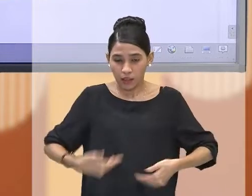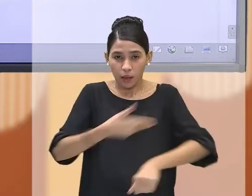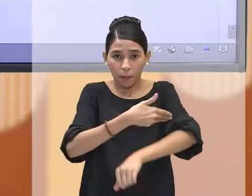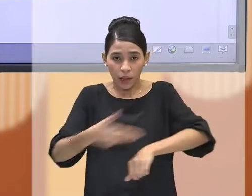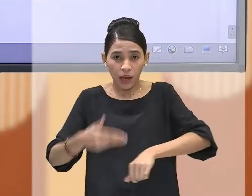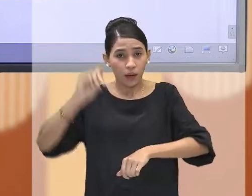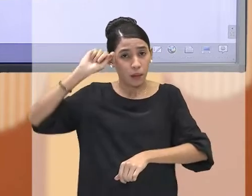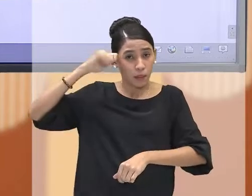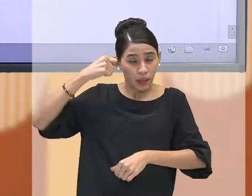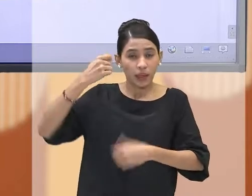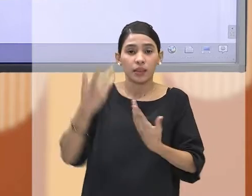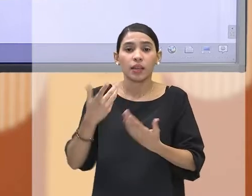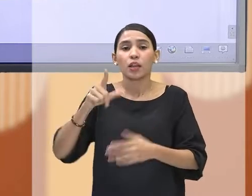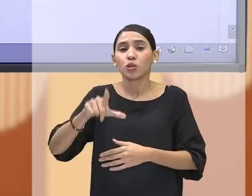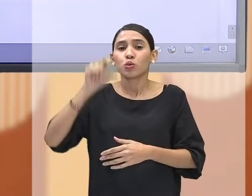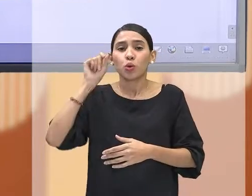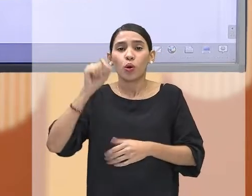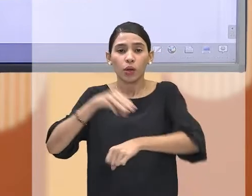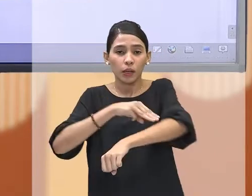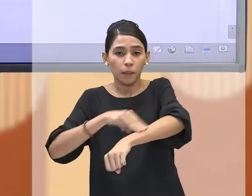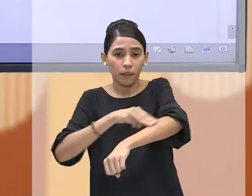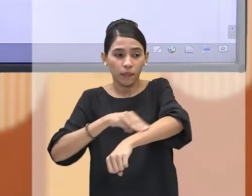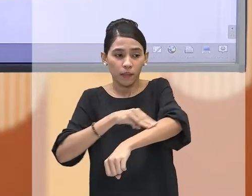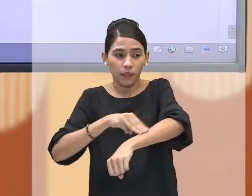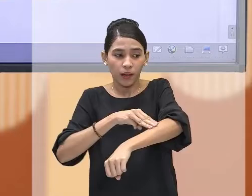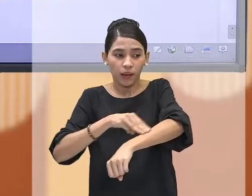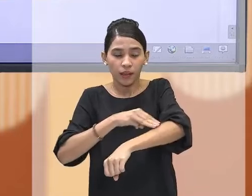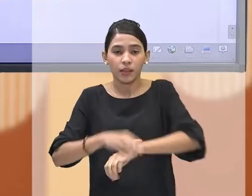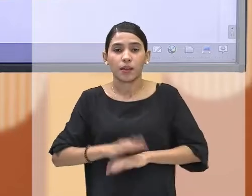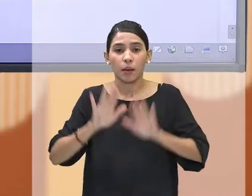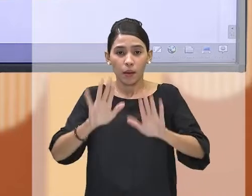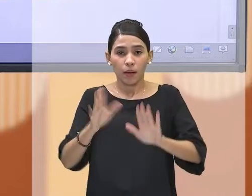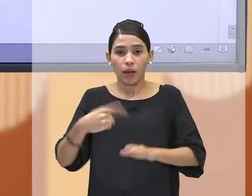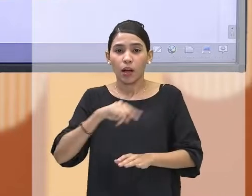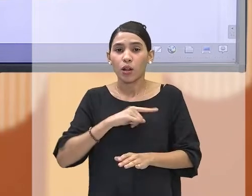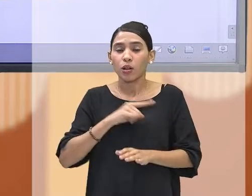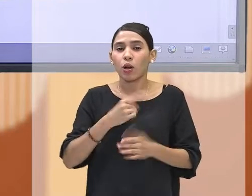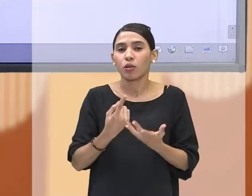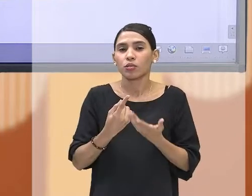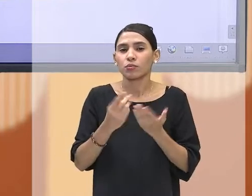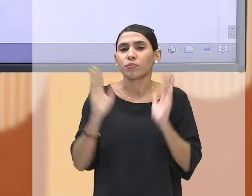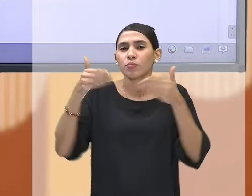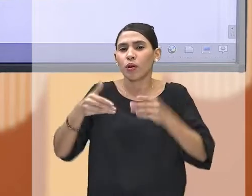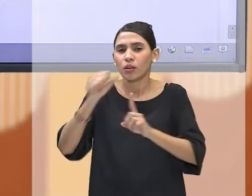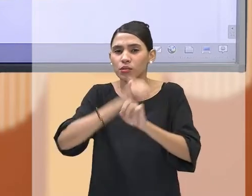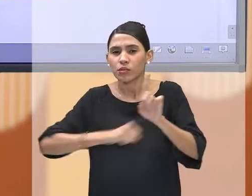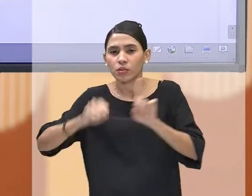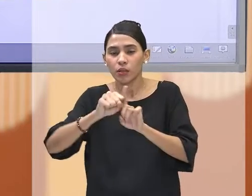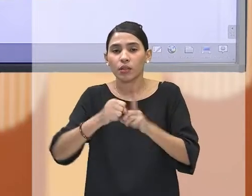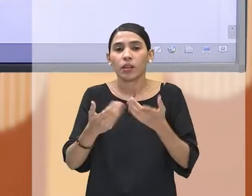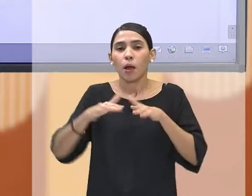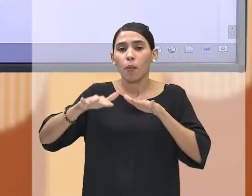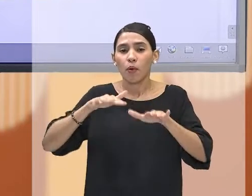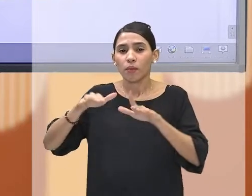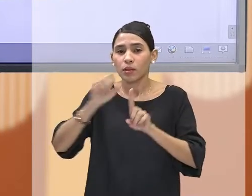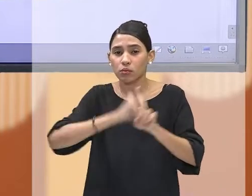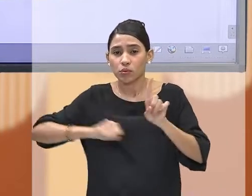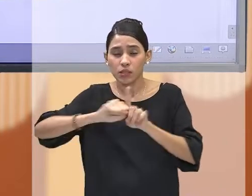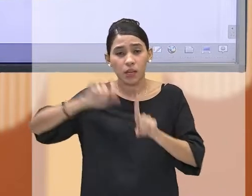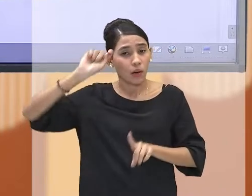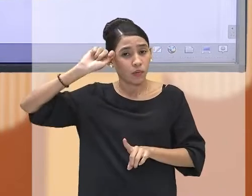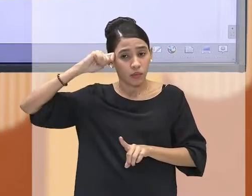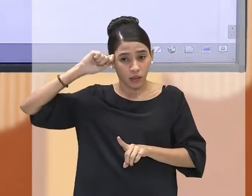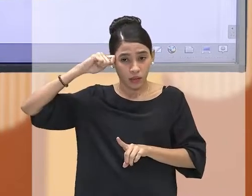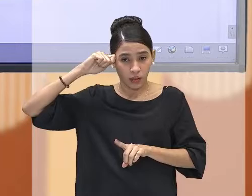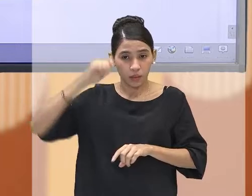preta, ela acaba indo para parda. Mas aí a gente entra lá na questão social. Os movimentos sociais negros